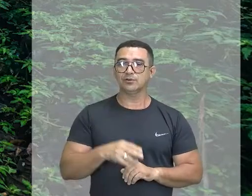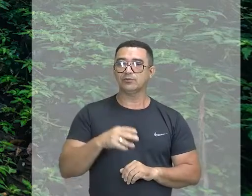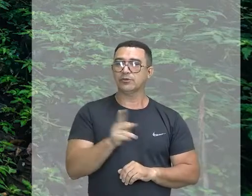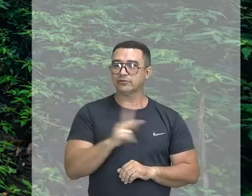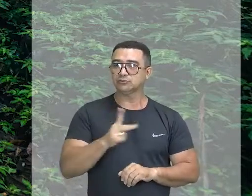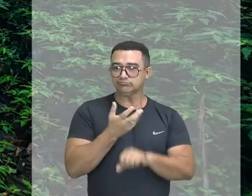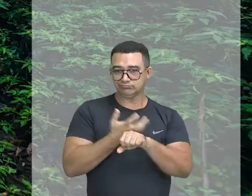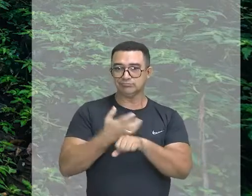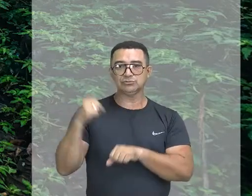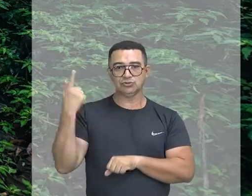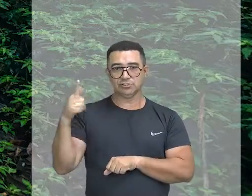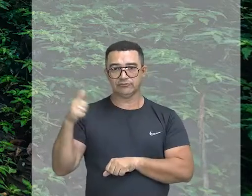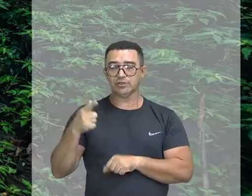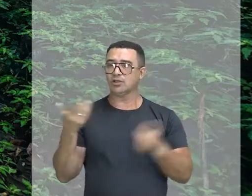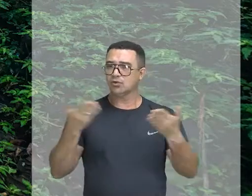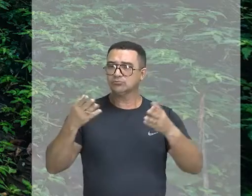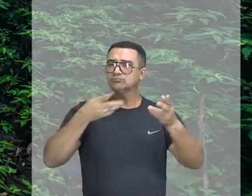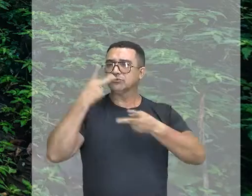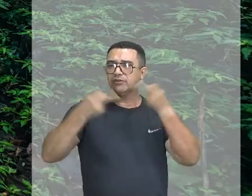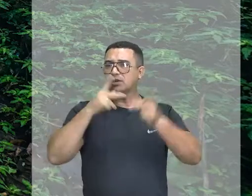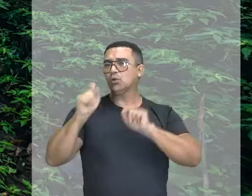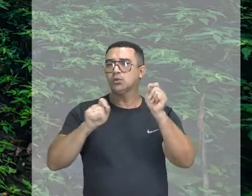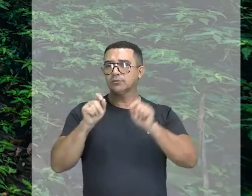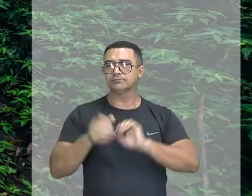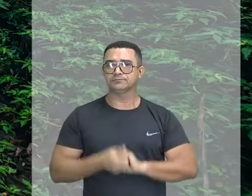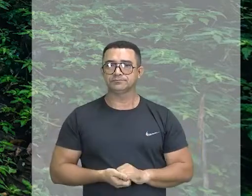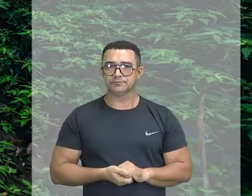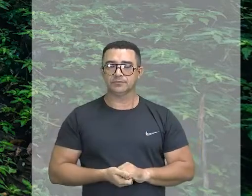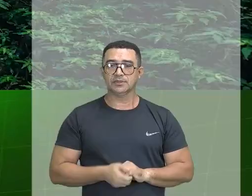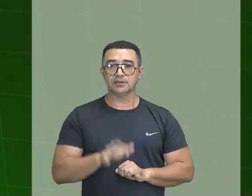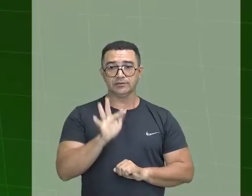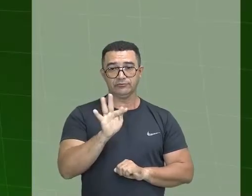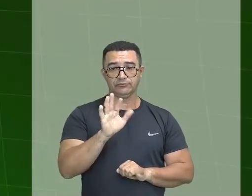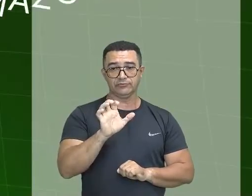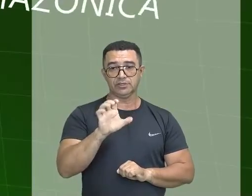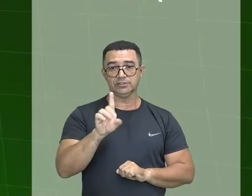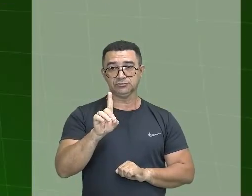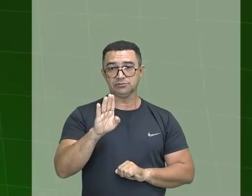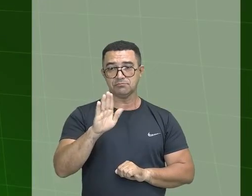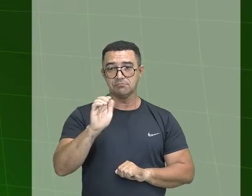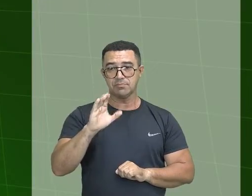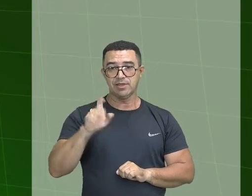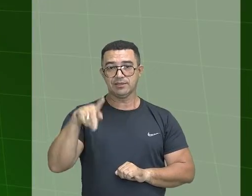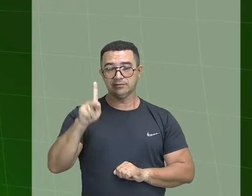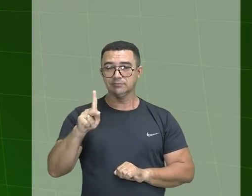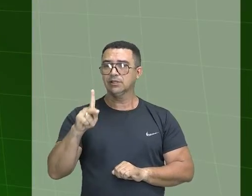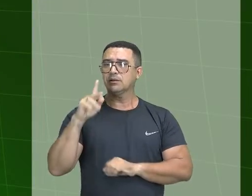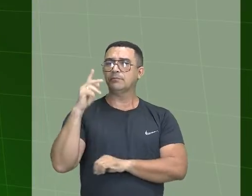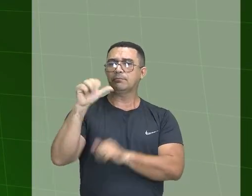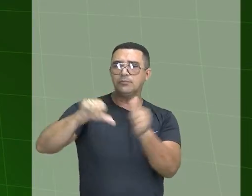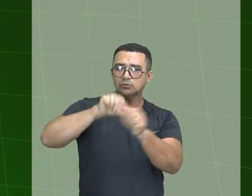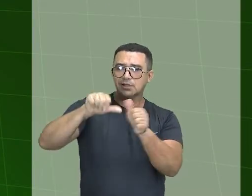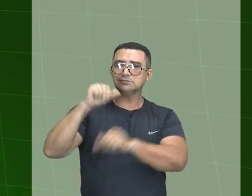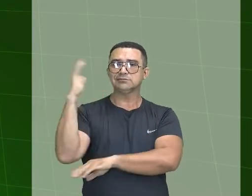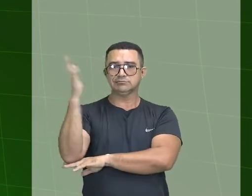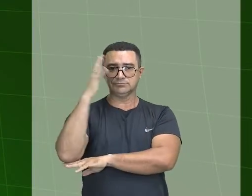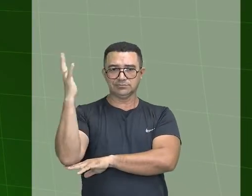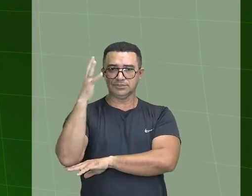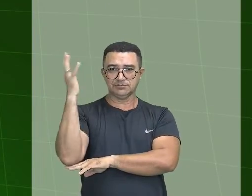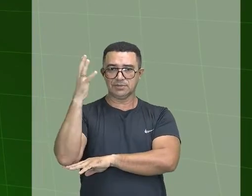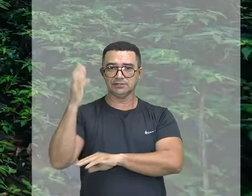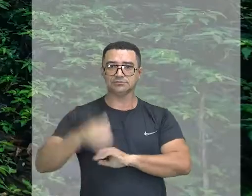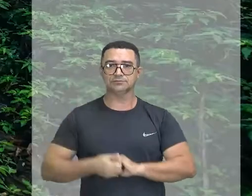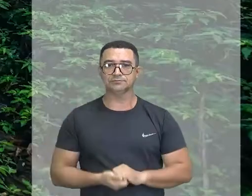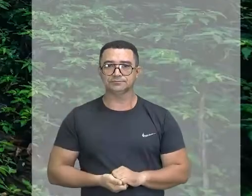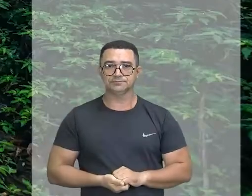componente de Geografia e hoje eu vou falar sobre os feedbacks relacionados às mudanças climáticas e o possível fim da floresta